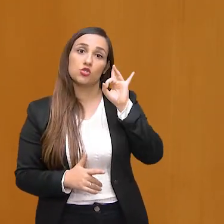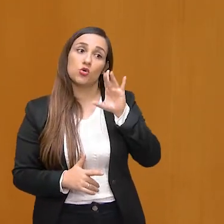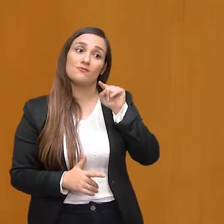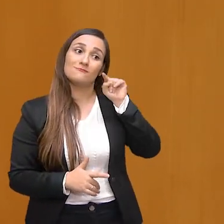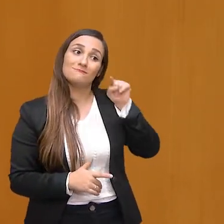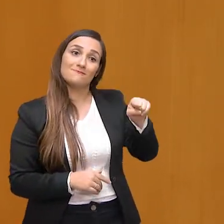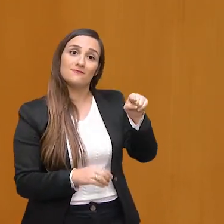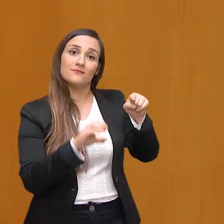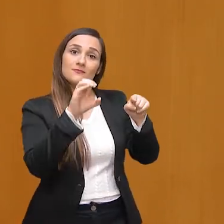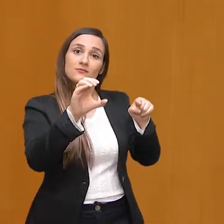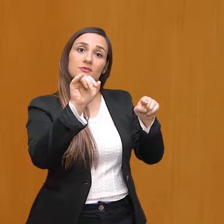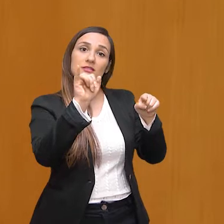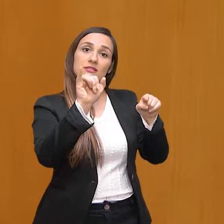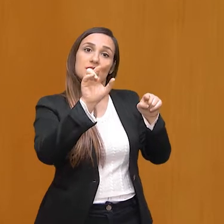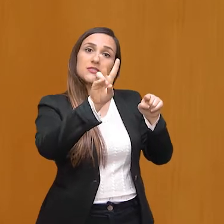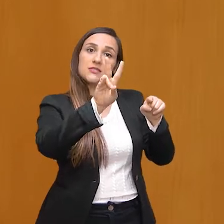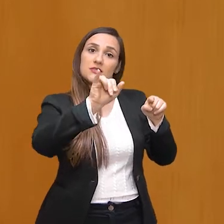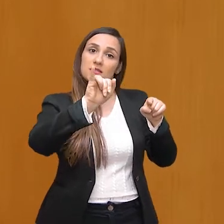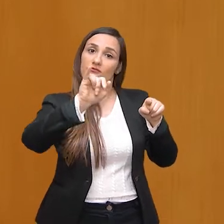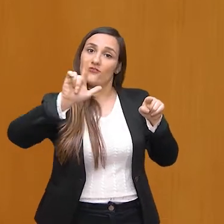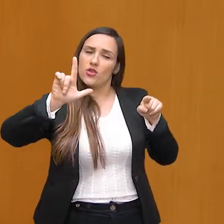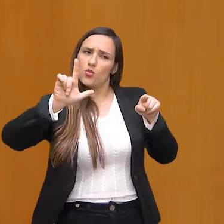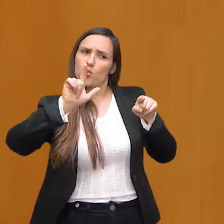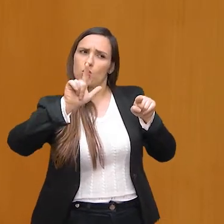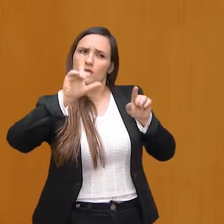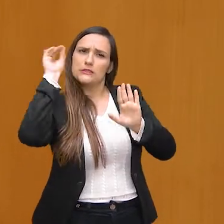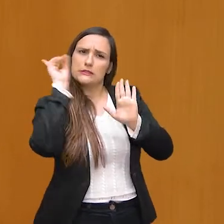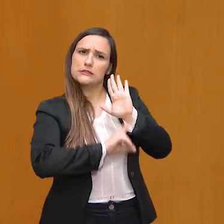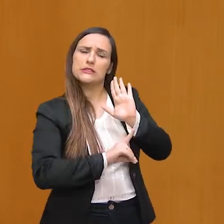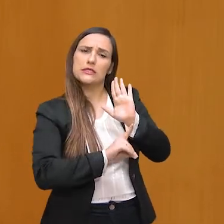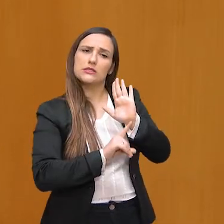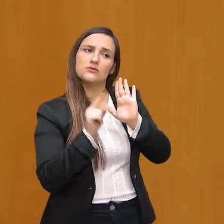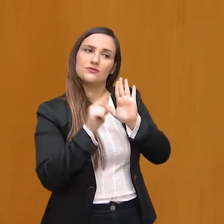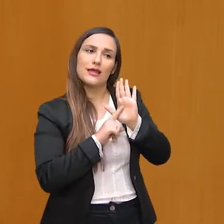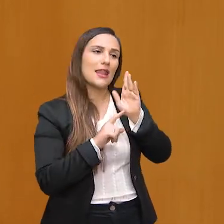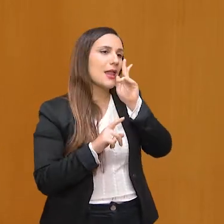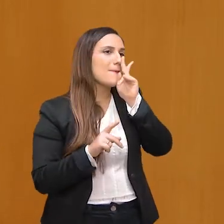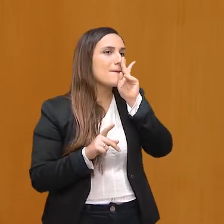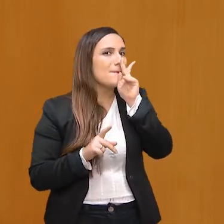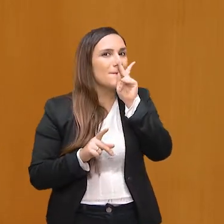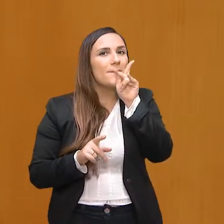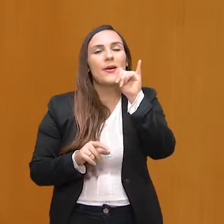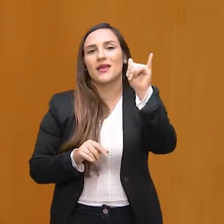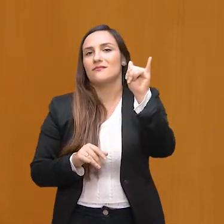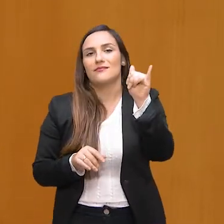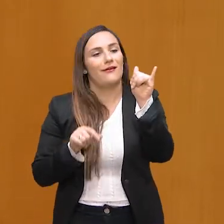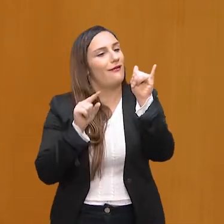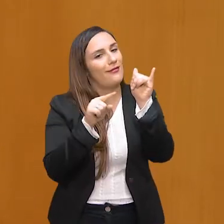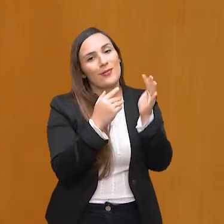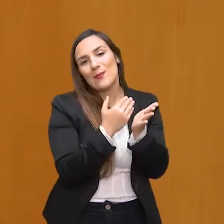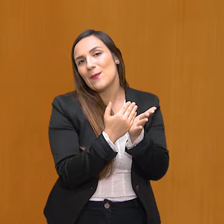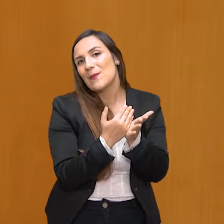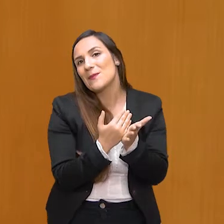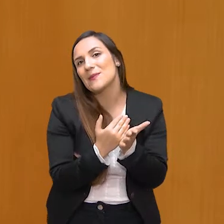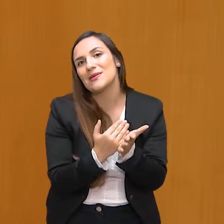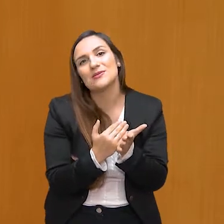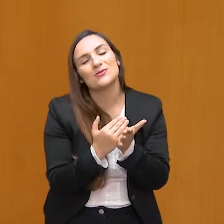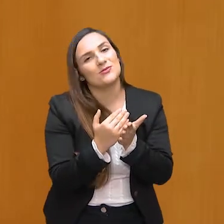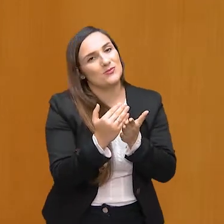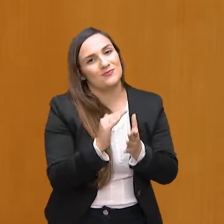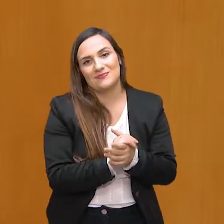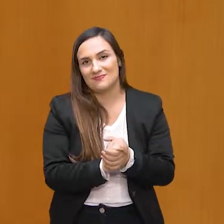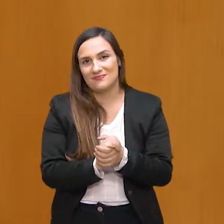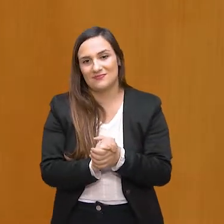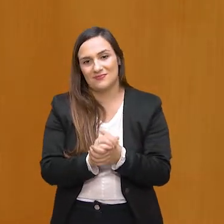tudo só havia o direito civil. Aliás, o direito civil o pai ou a mãe do direito,